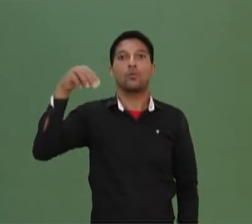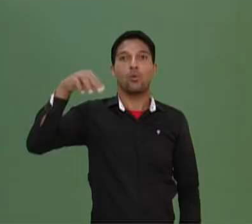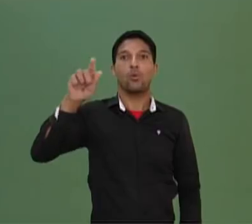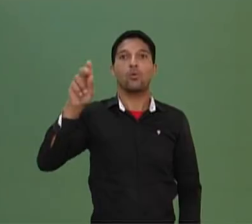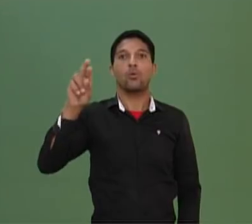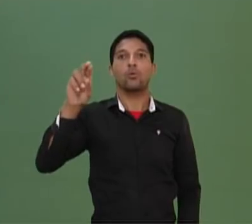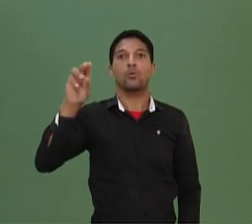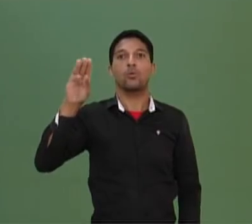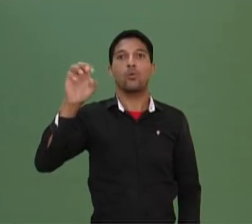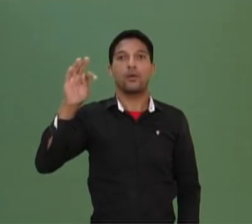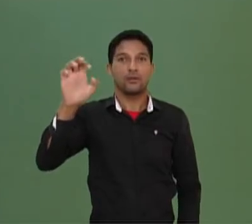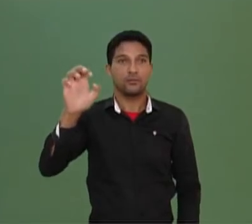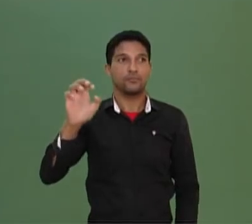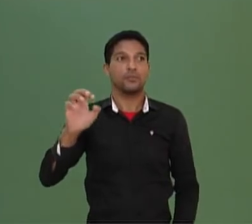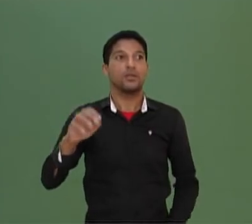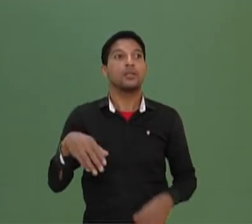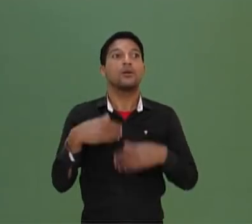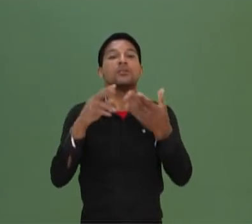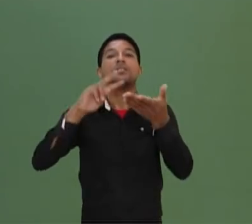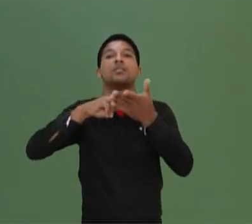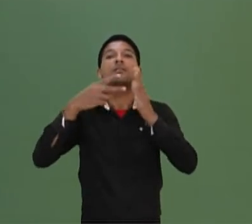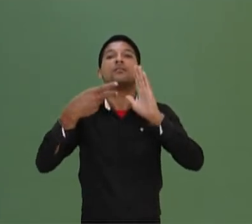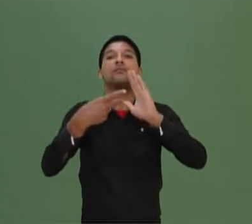mais 50